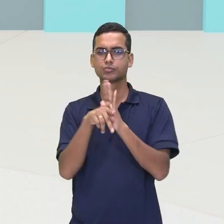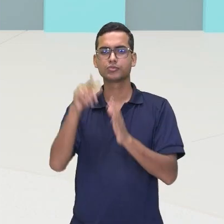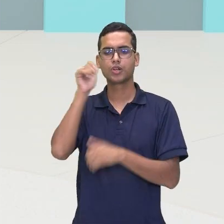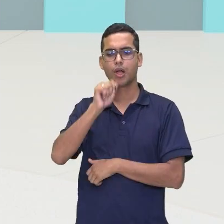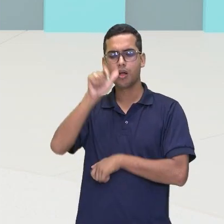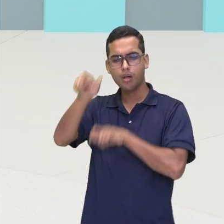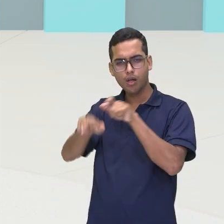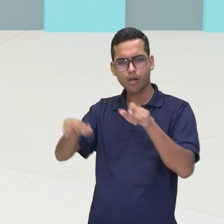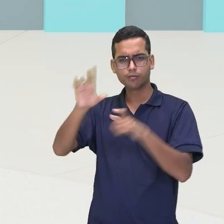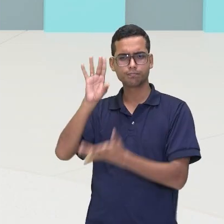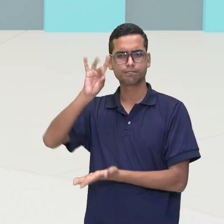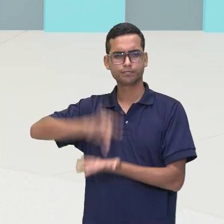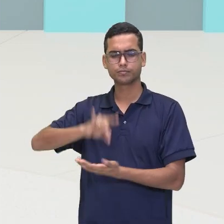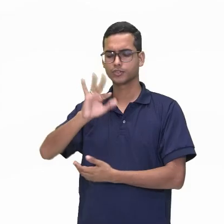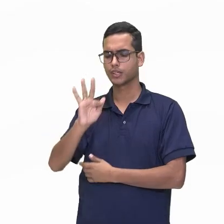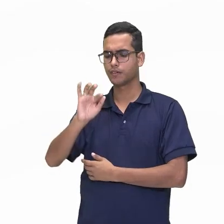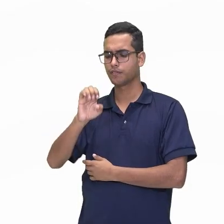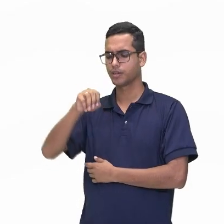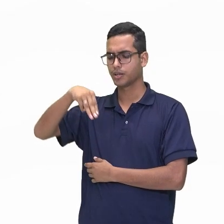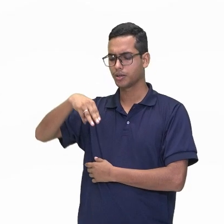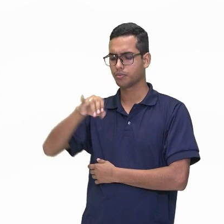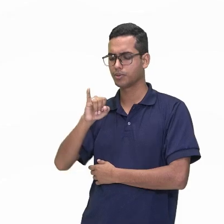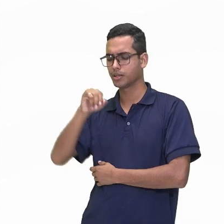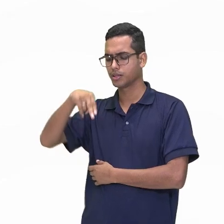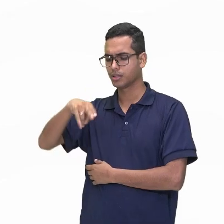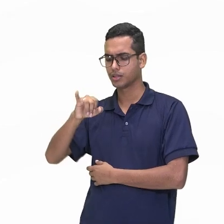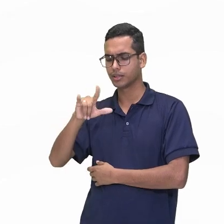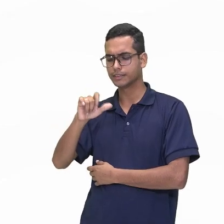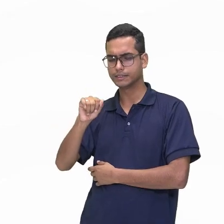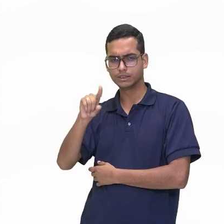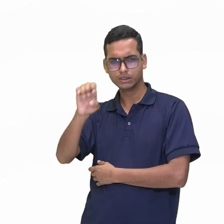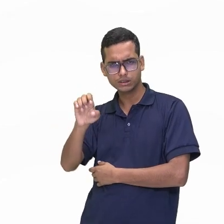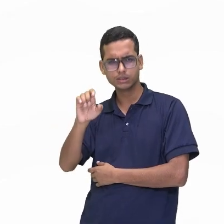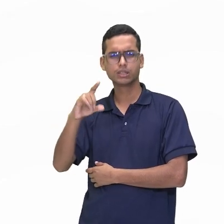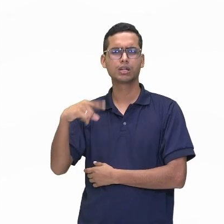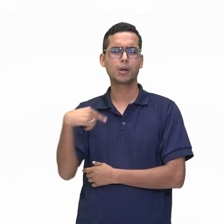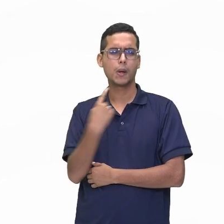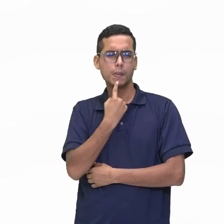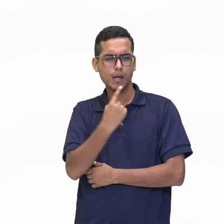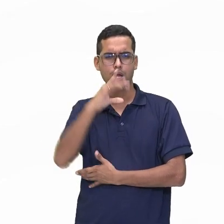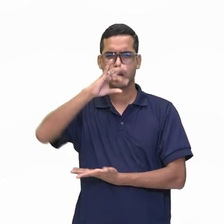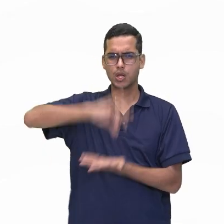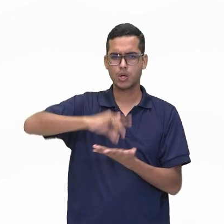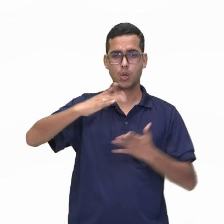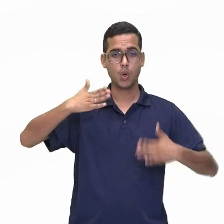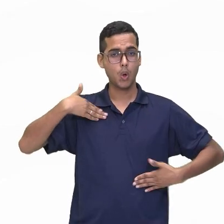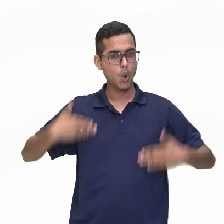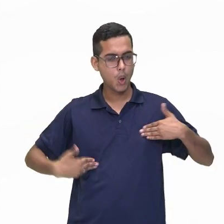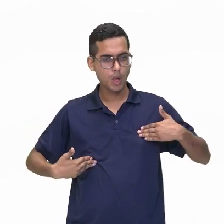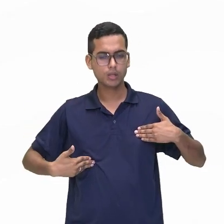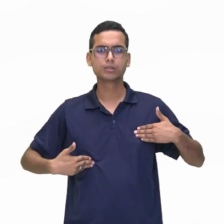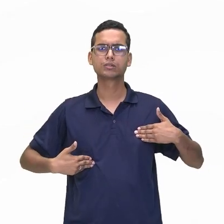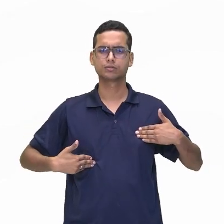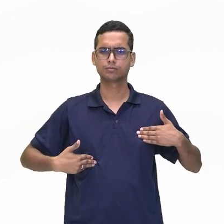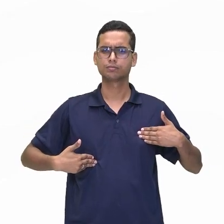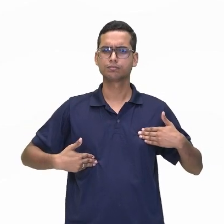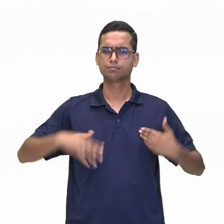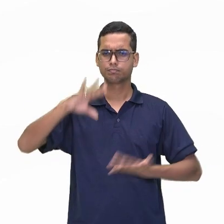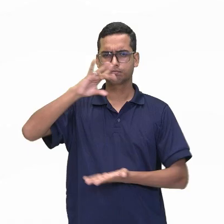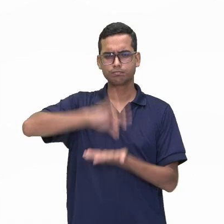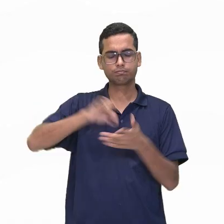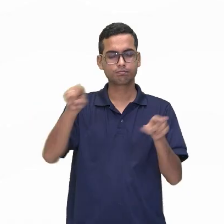feminilidade, né? Mas na nossa comunidade indígena, muito perto de nós, esse corpo, ele tem um olhar muito mais sensível, muito